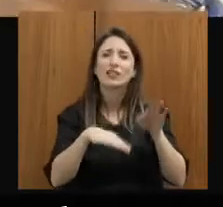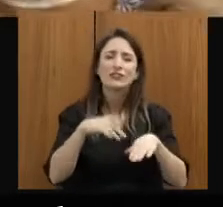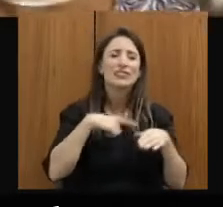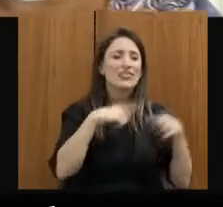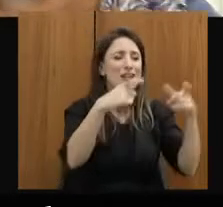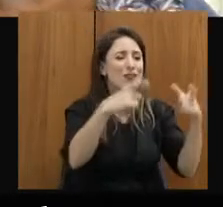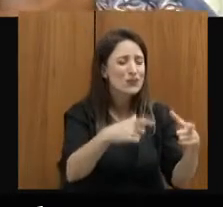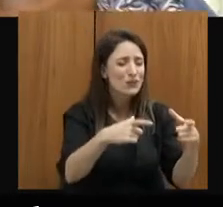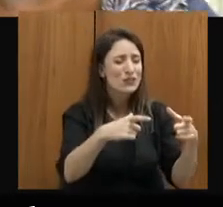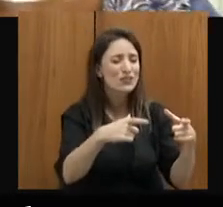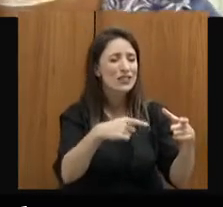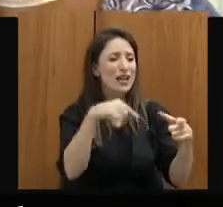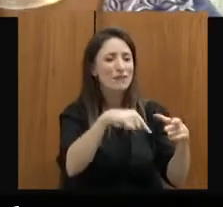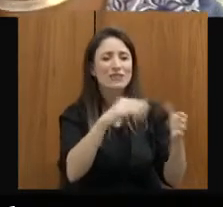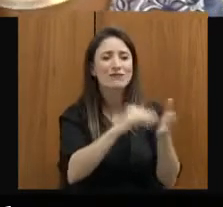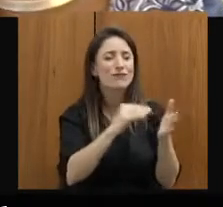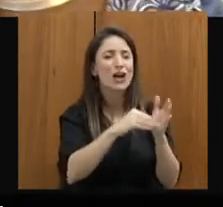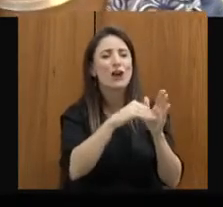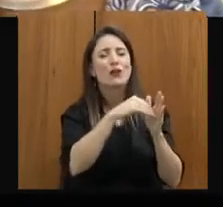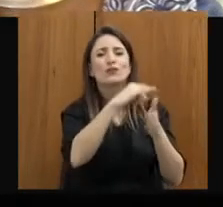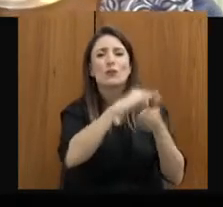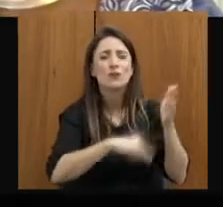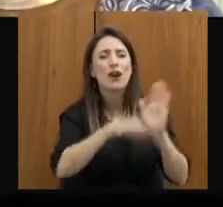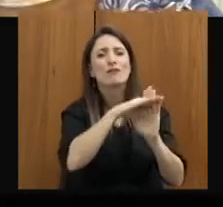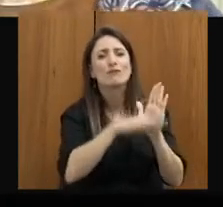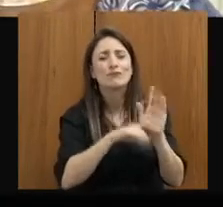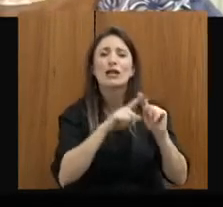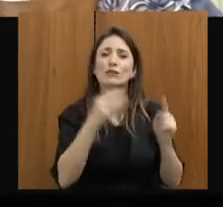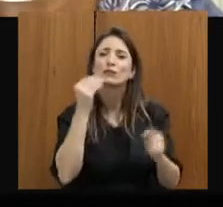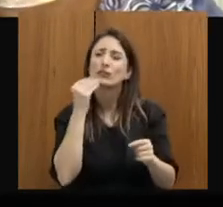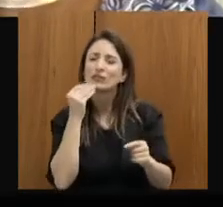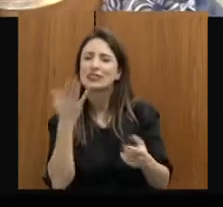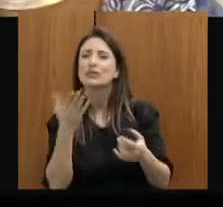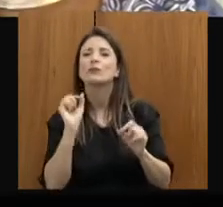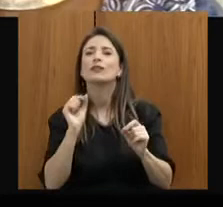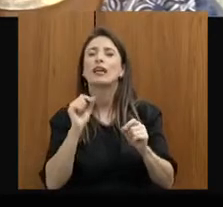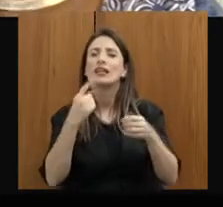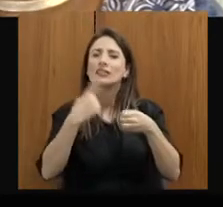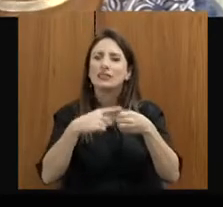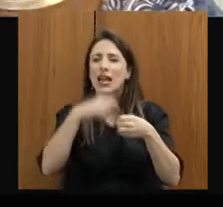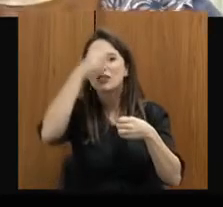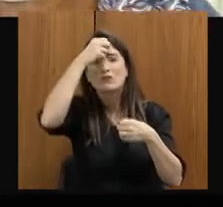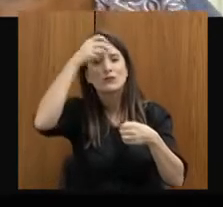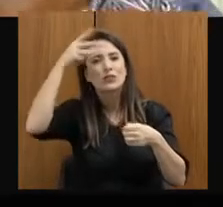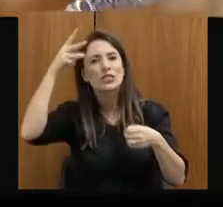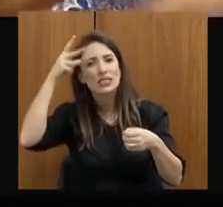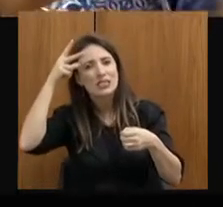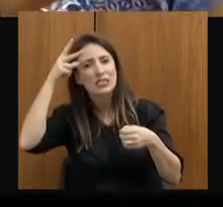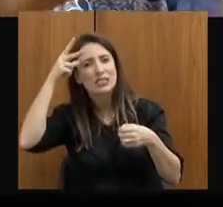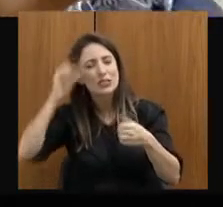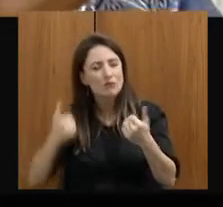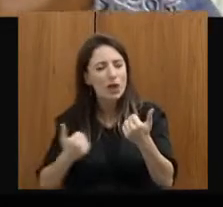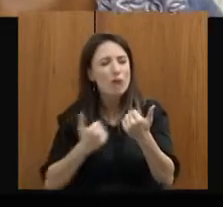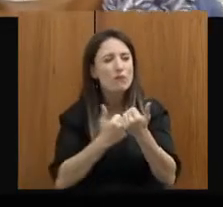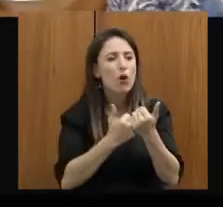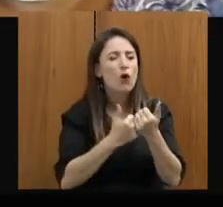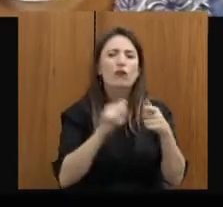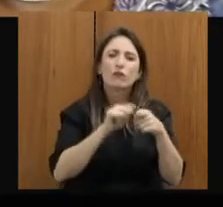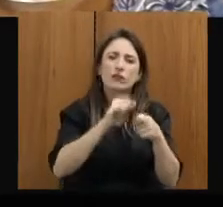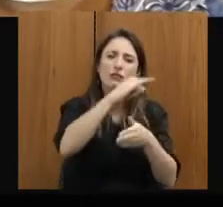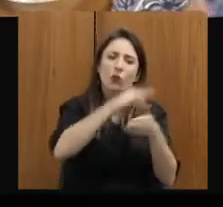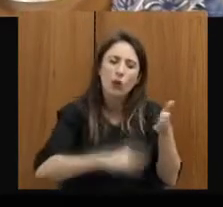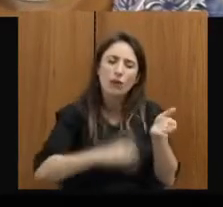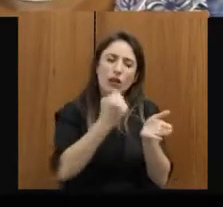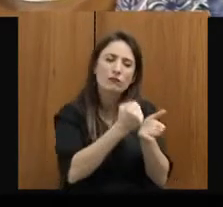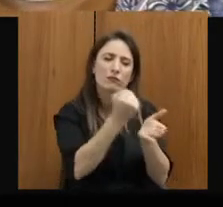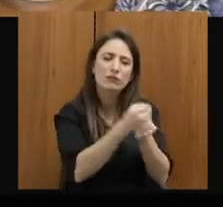que pode sustado pode se municípios é fazer essa regularização desses três vezes